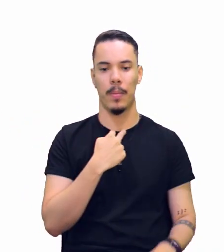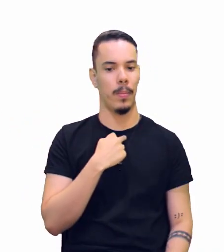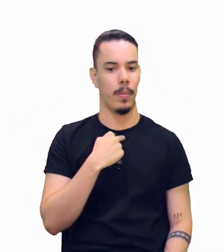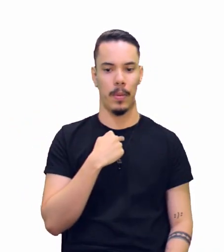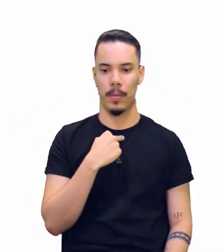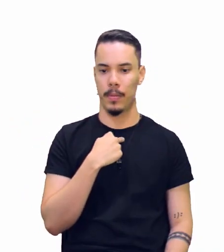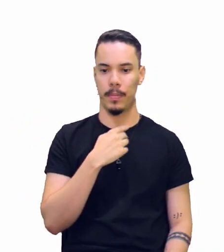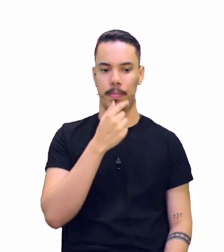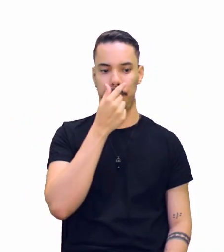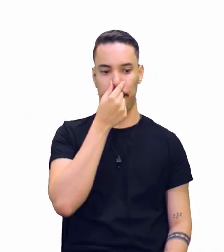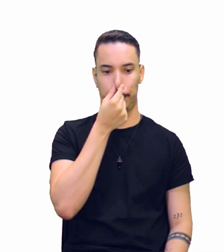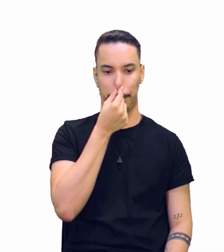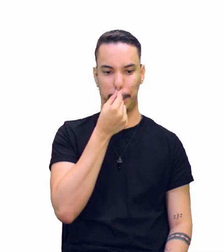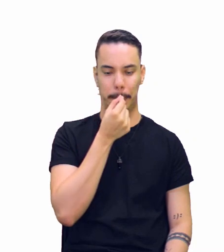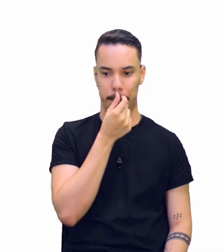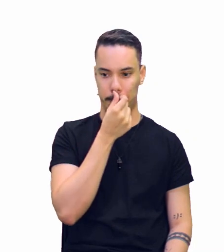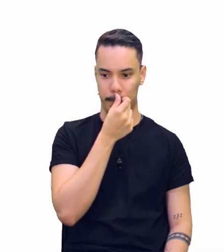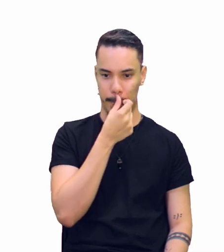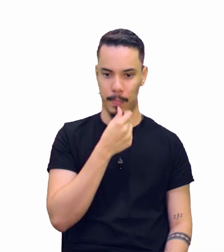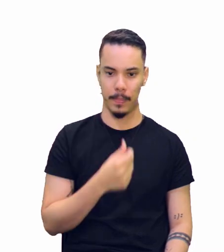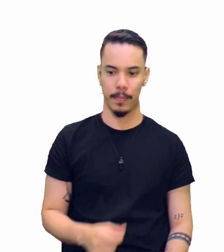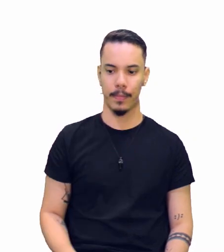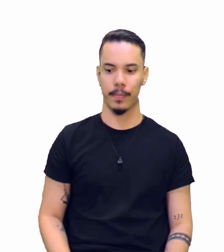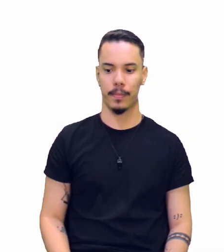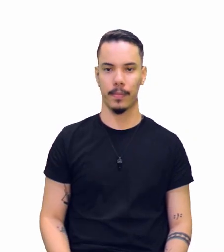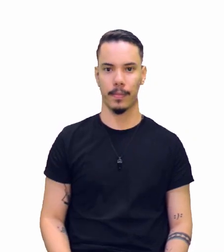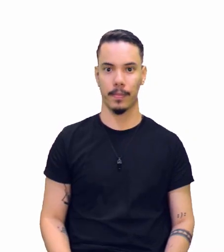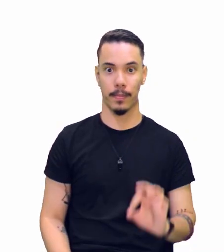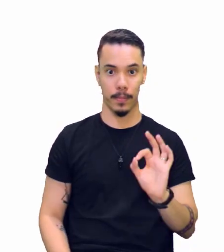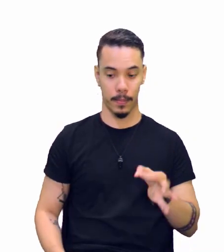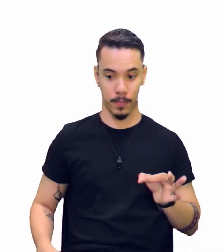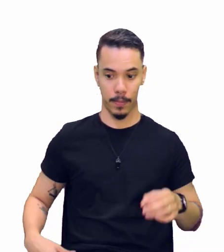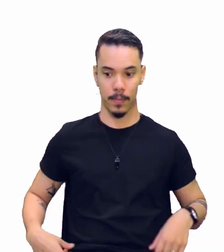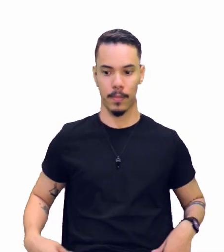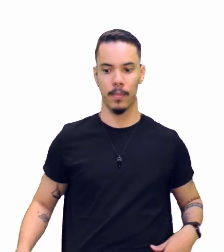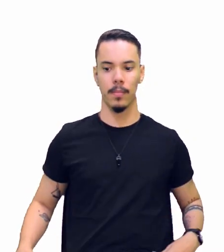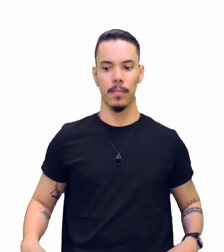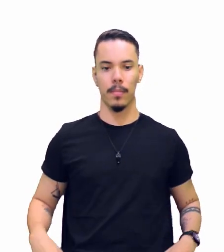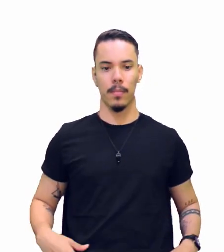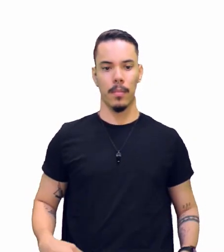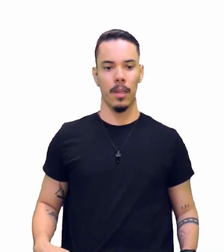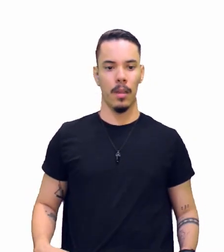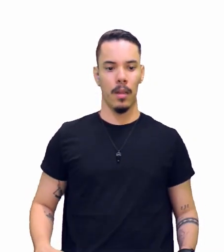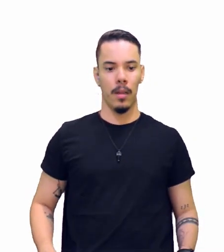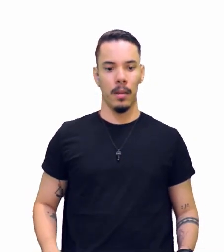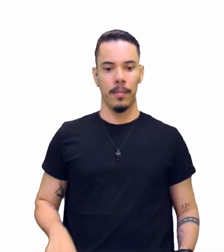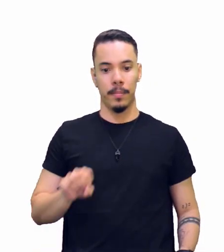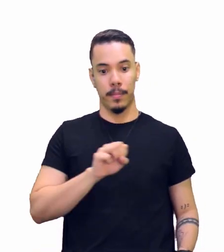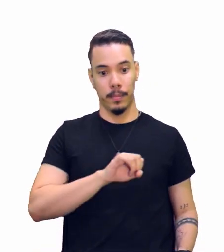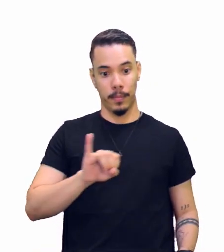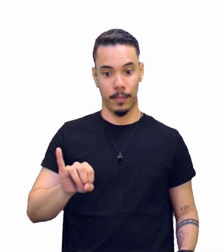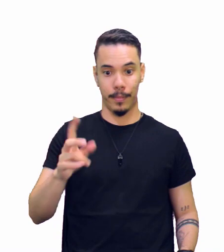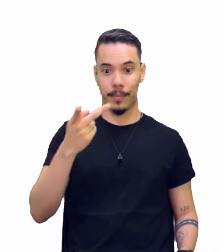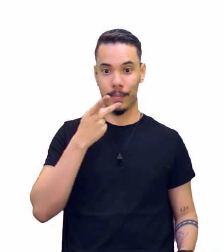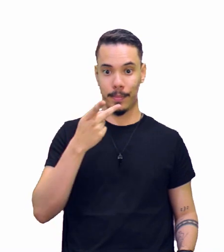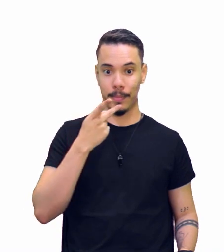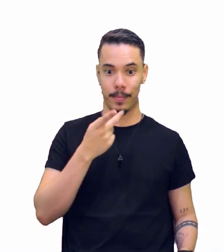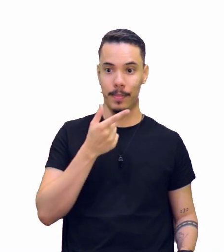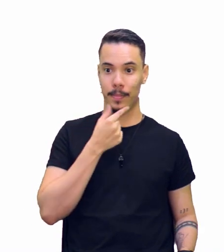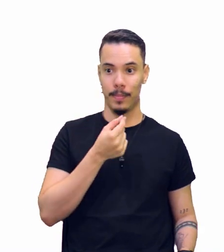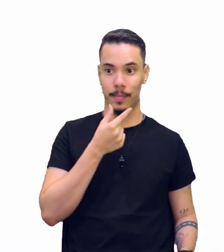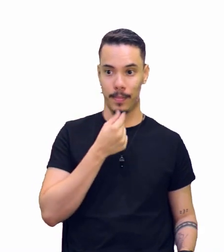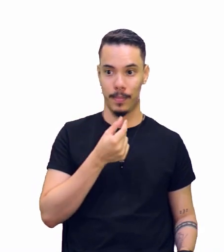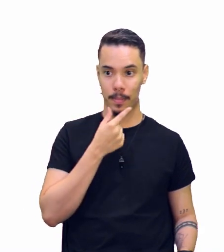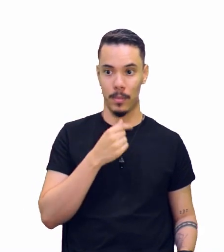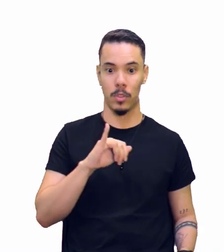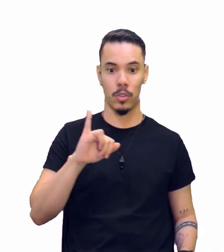com S e quando você não fala com S. Tudo bem? Então, if you speak to John, se você fala com John, he gets annoyed.